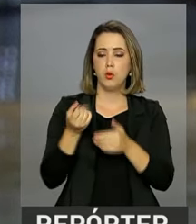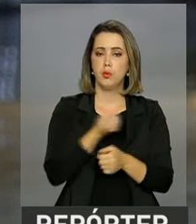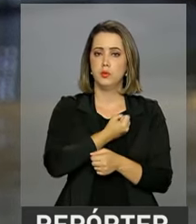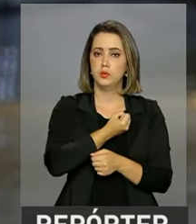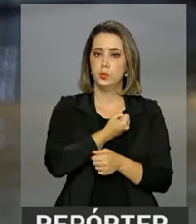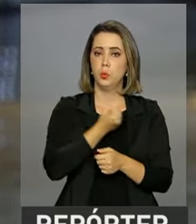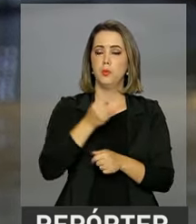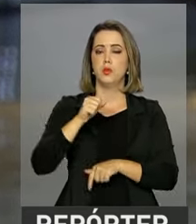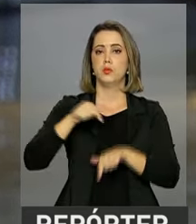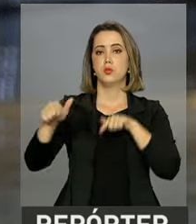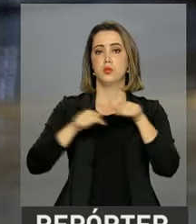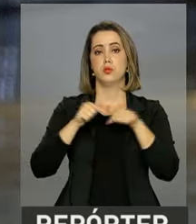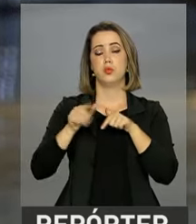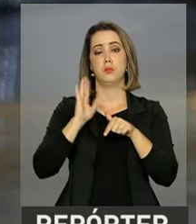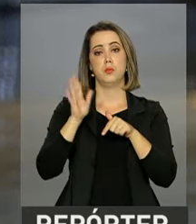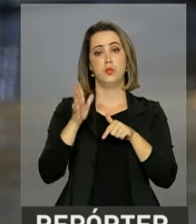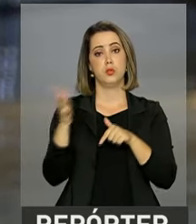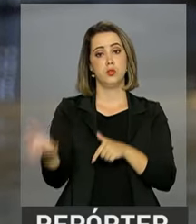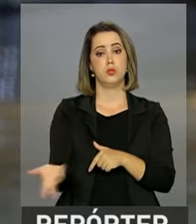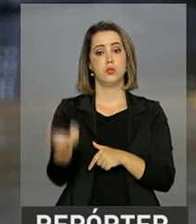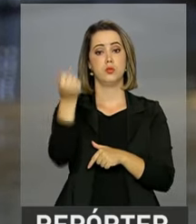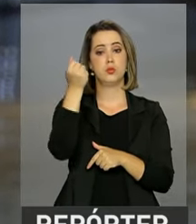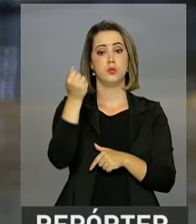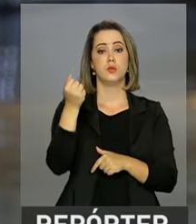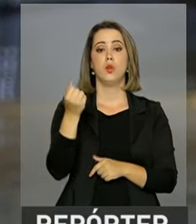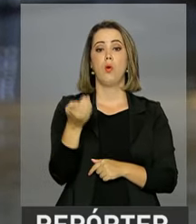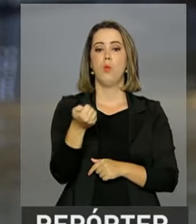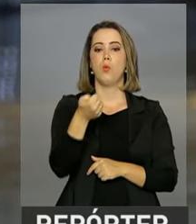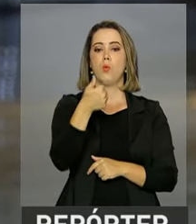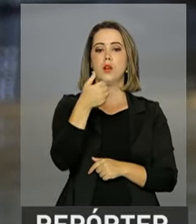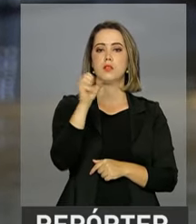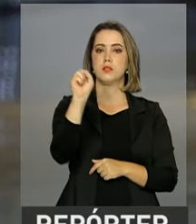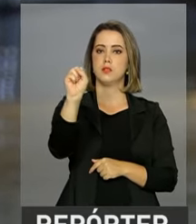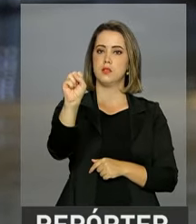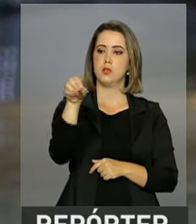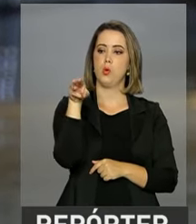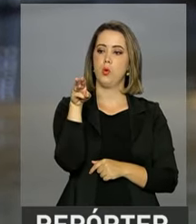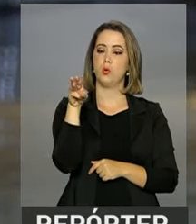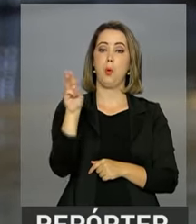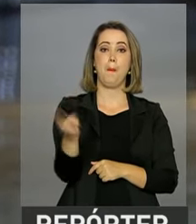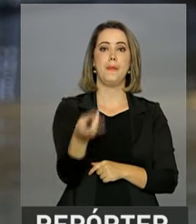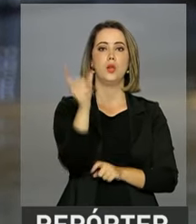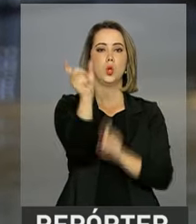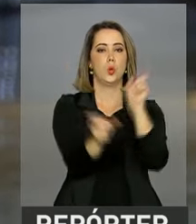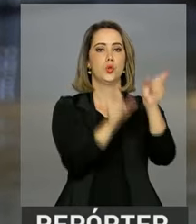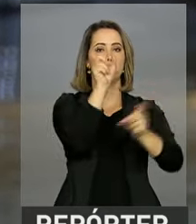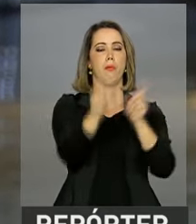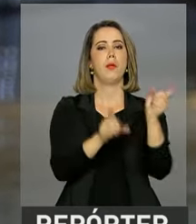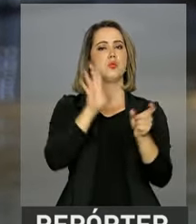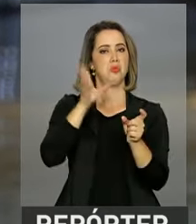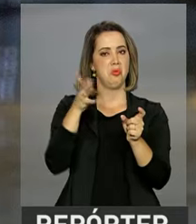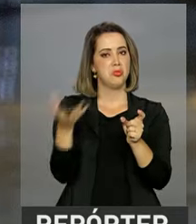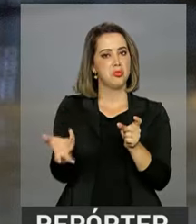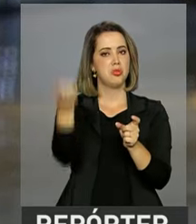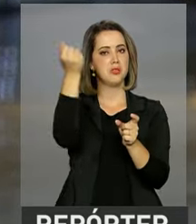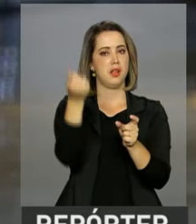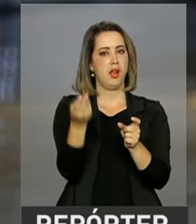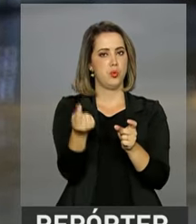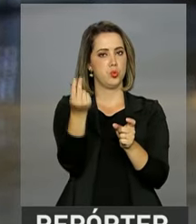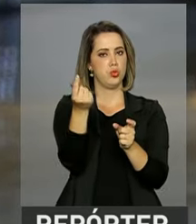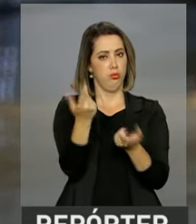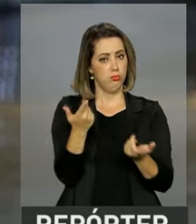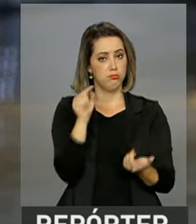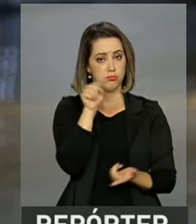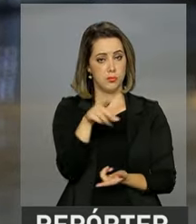de trabalhadores que já fez o saque chega a quase 8 milhões de pessoas no país. Isso incluindo